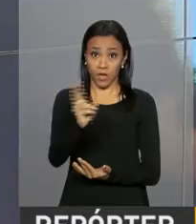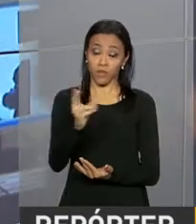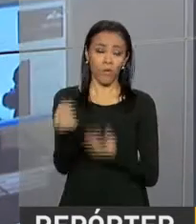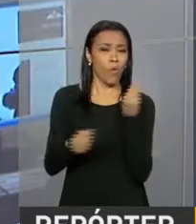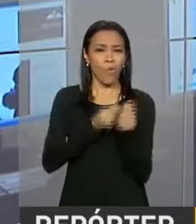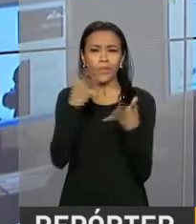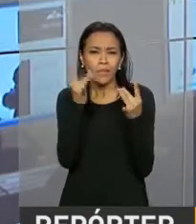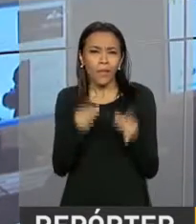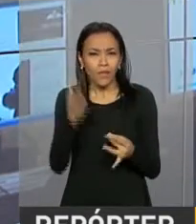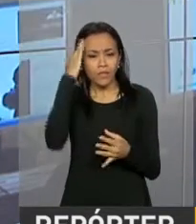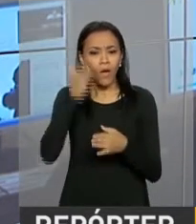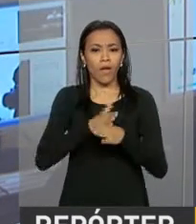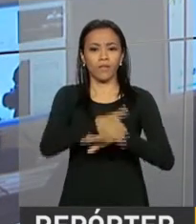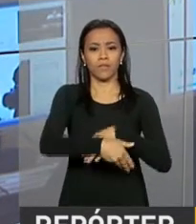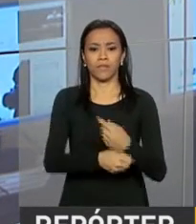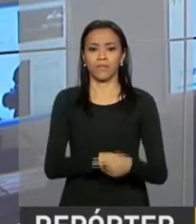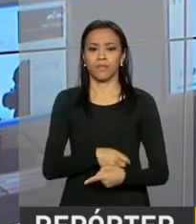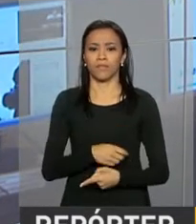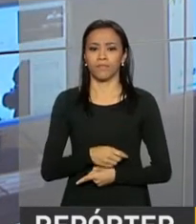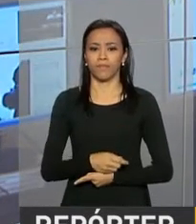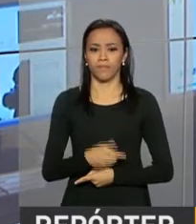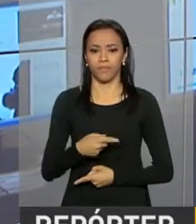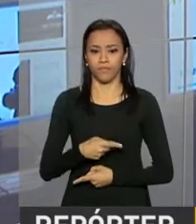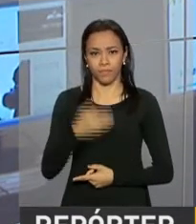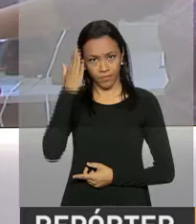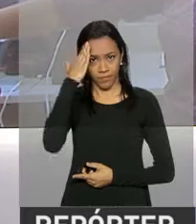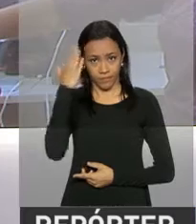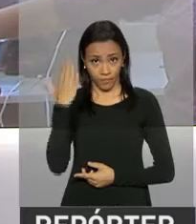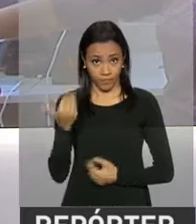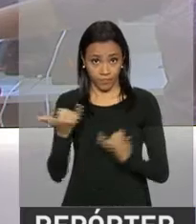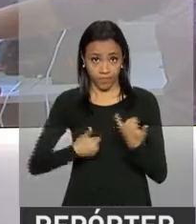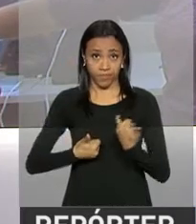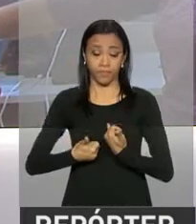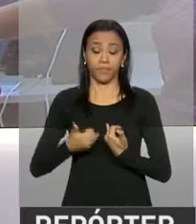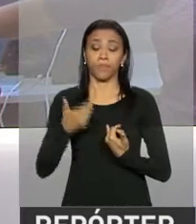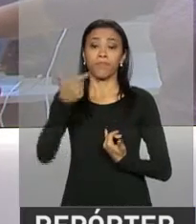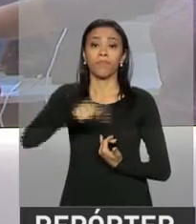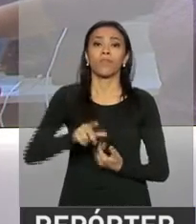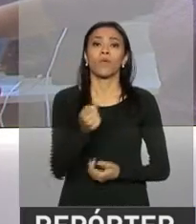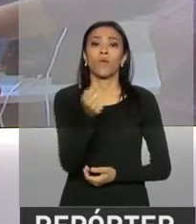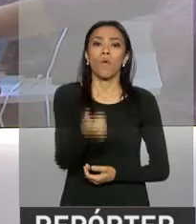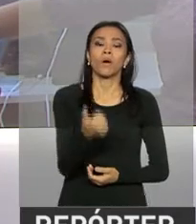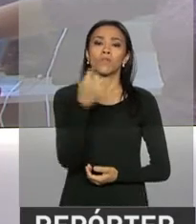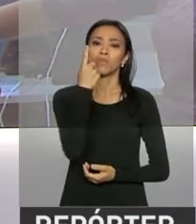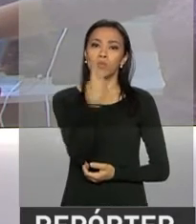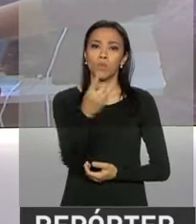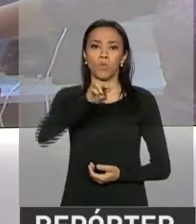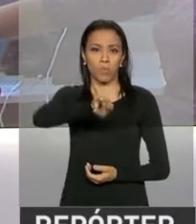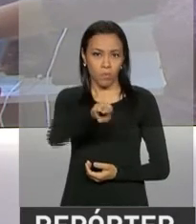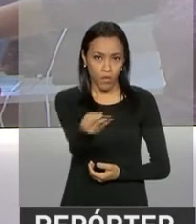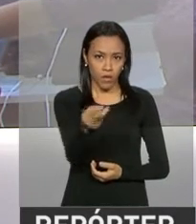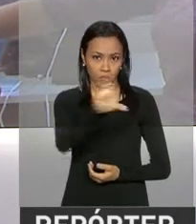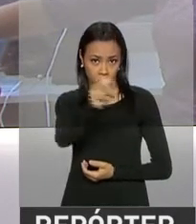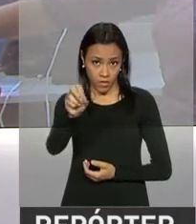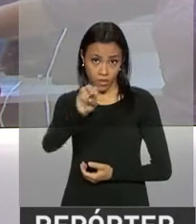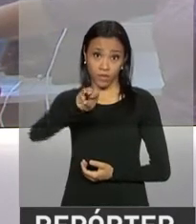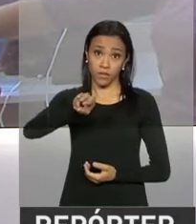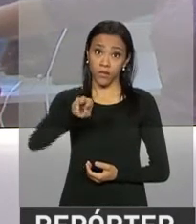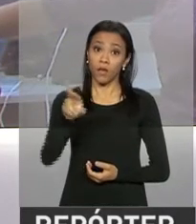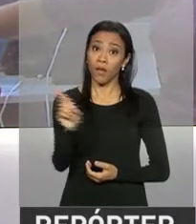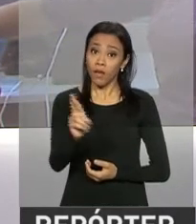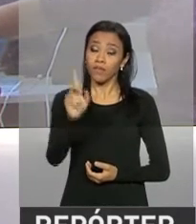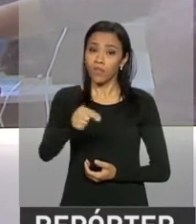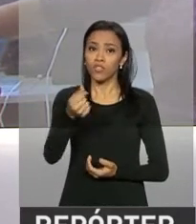acessar receita.fazenda.gov.br e quase um milhão e meio de reais foram liberados para